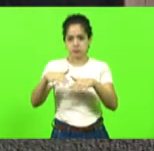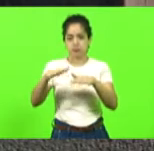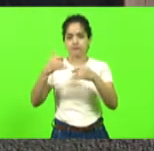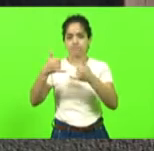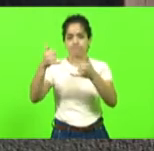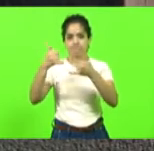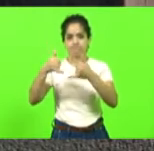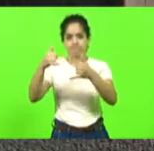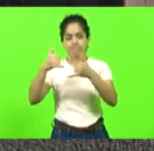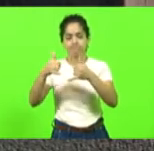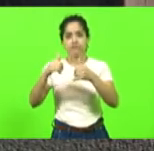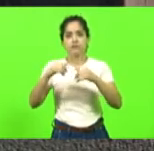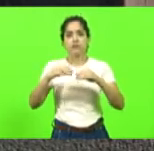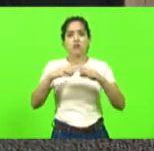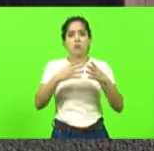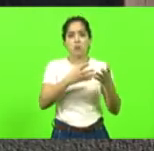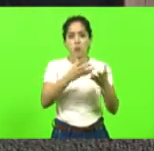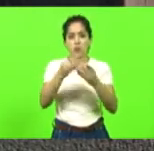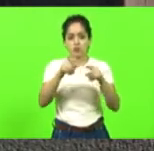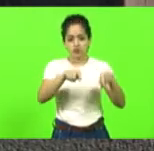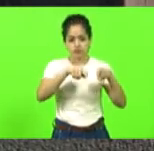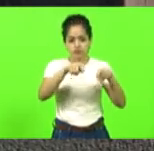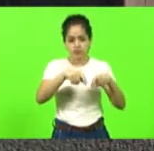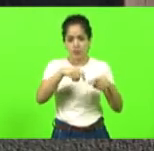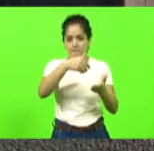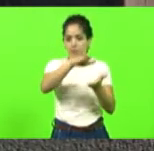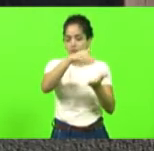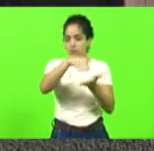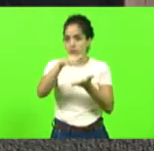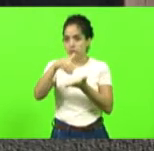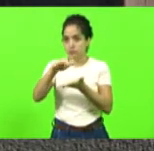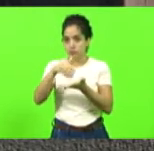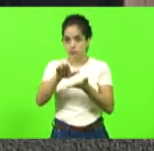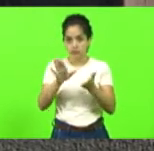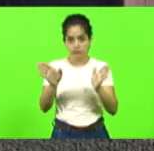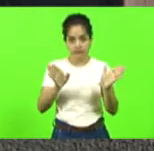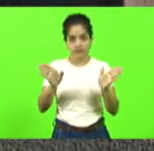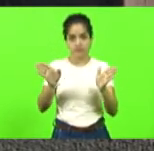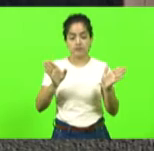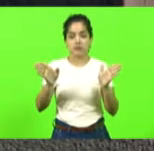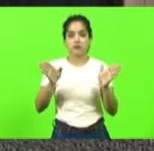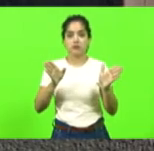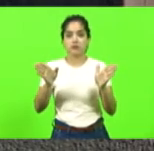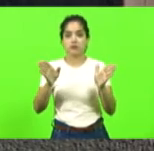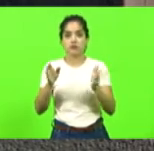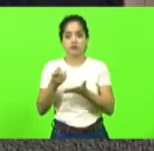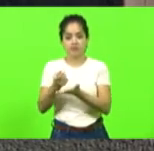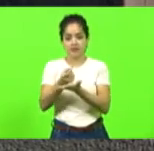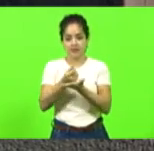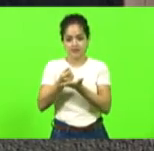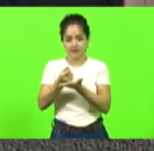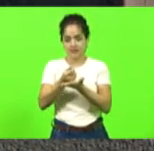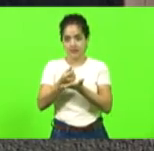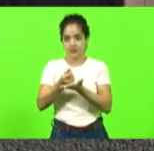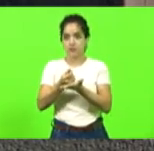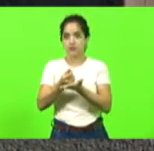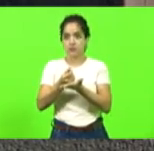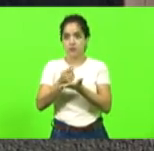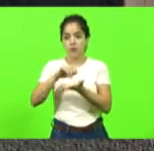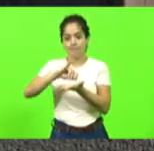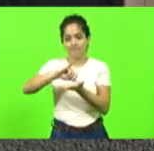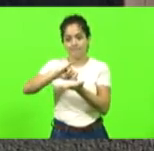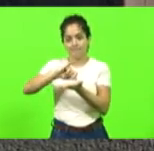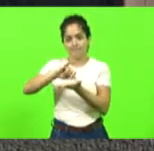agricultores e agricultoras fossem expulsos das suas terras naquele período. Né, um capitalismo que vive